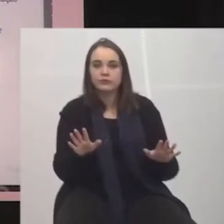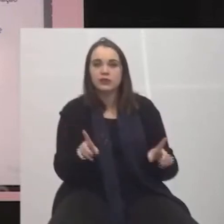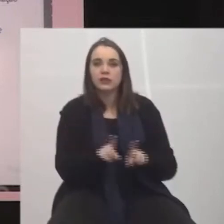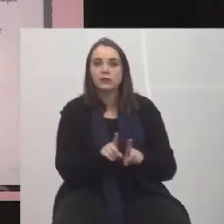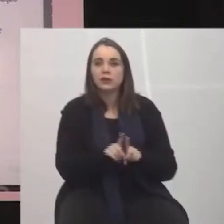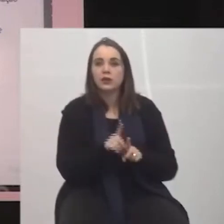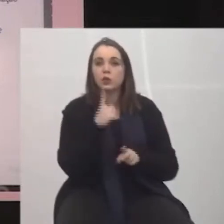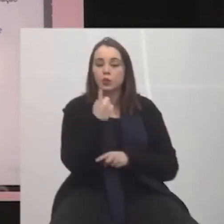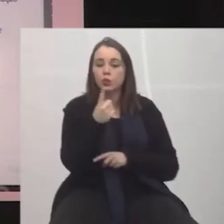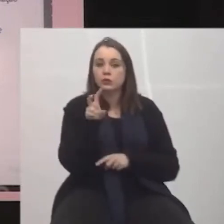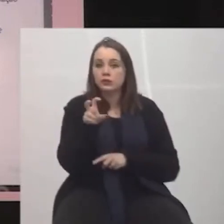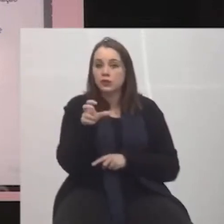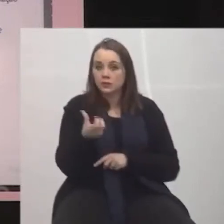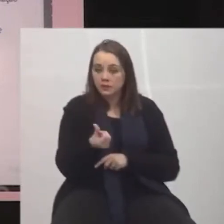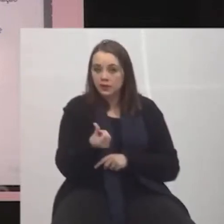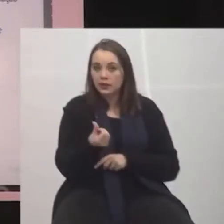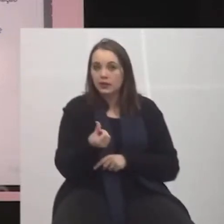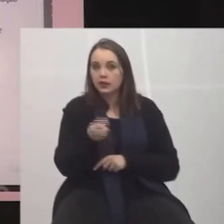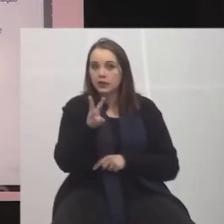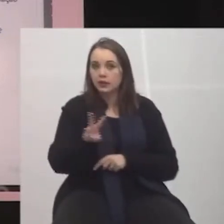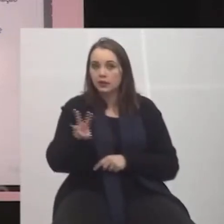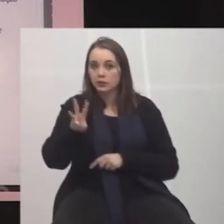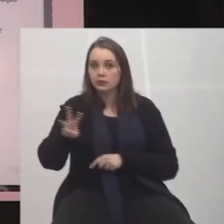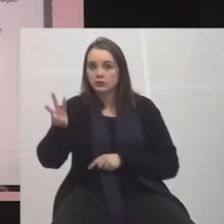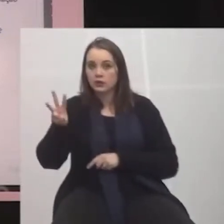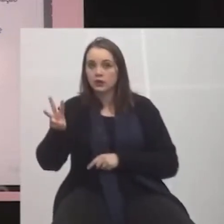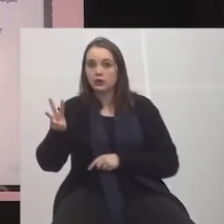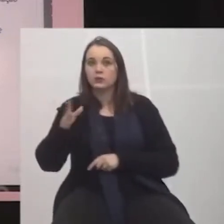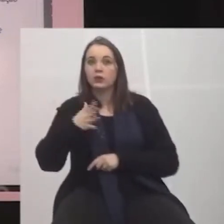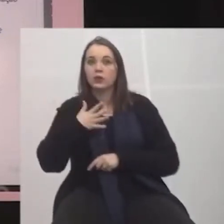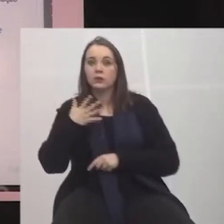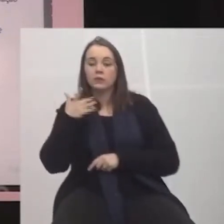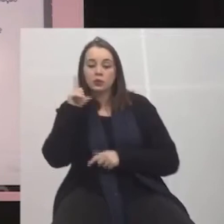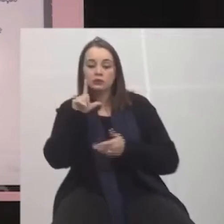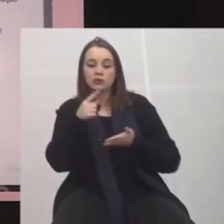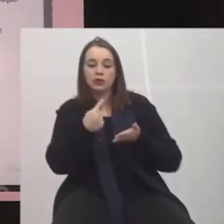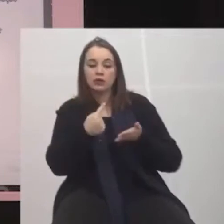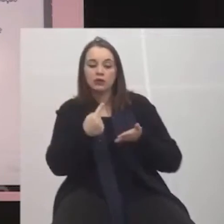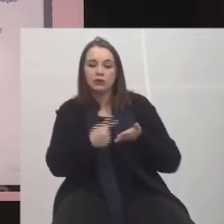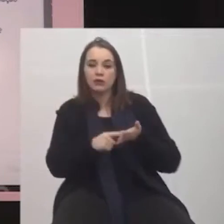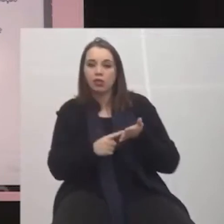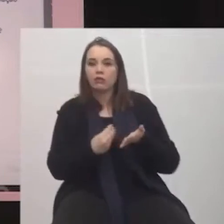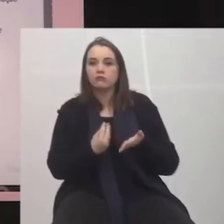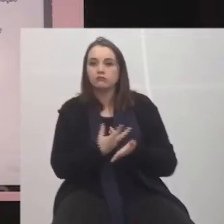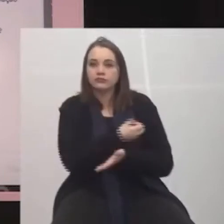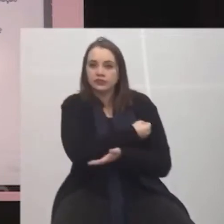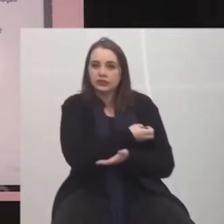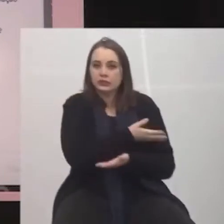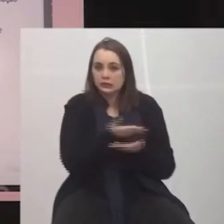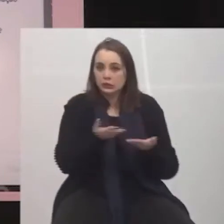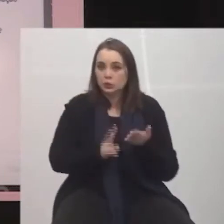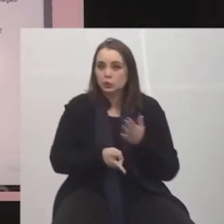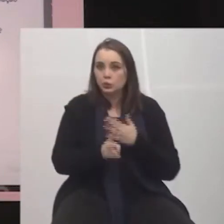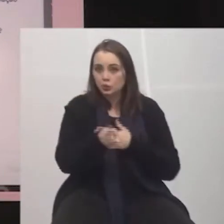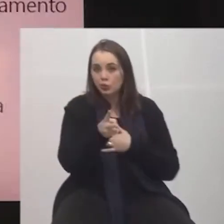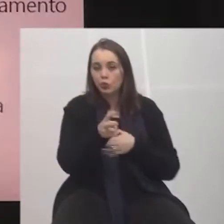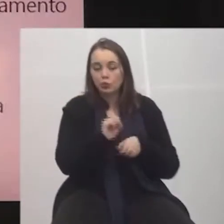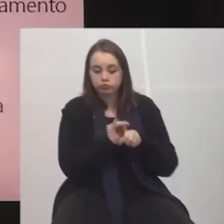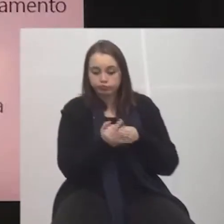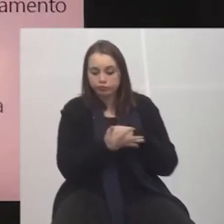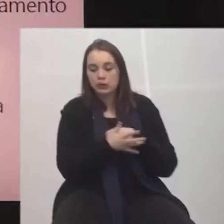que era o site para agendar e proceder de acordo com os sintomas da Covid, isso continua, né? O telecovid,